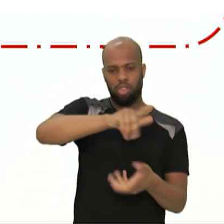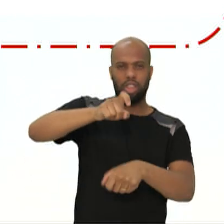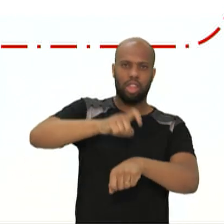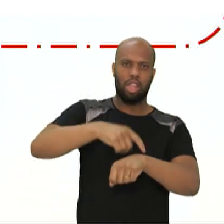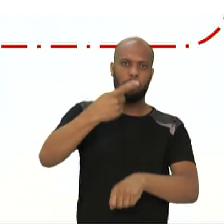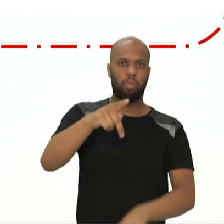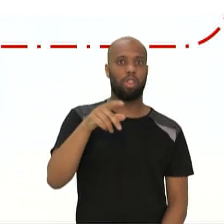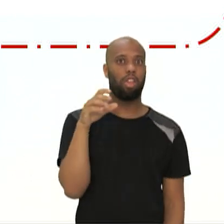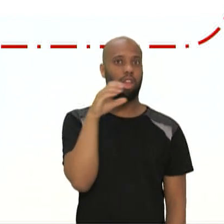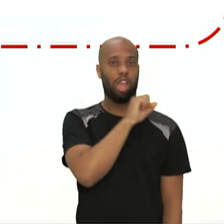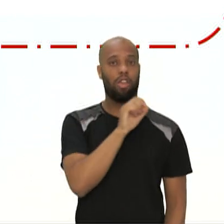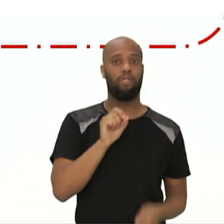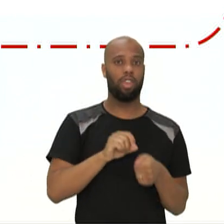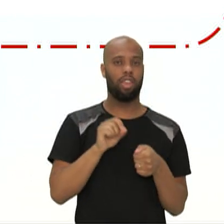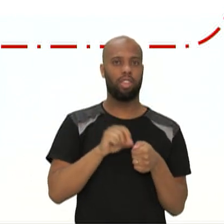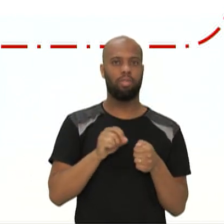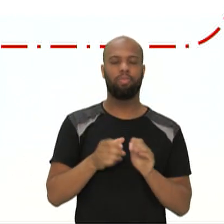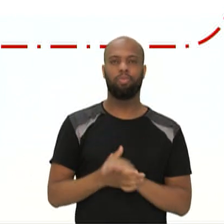vai lá!